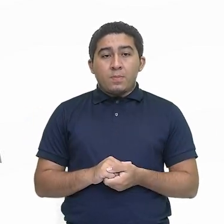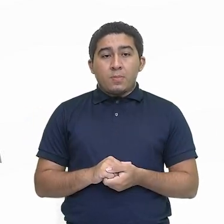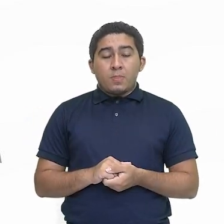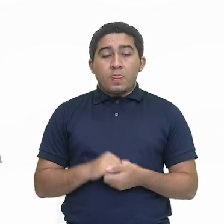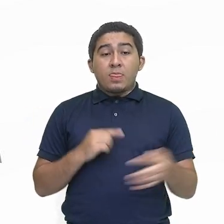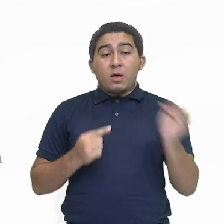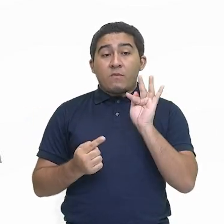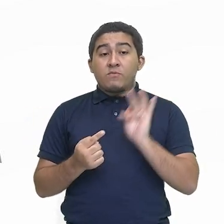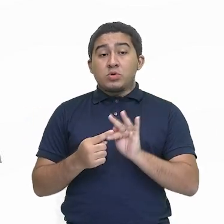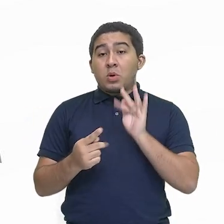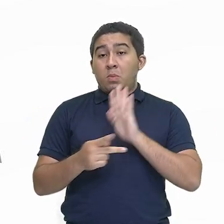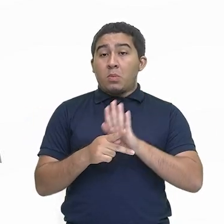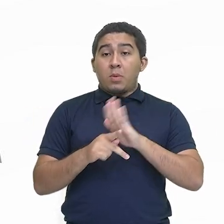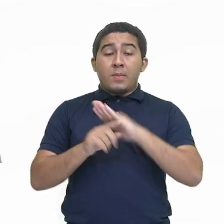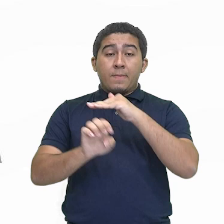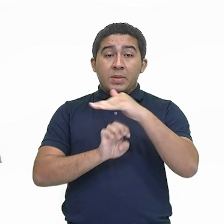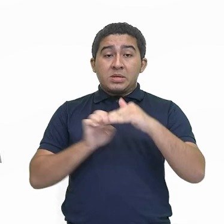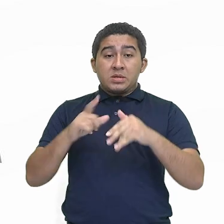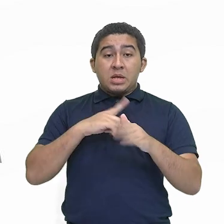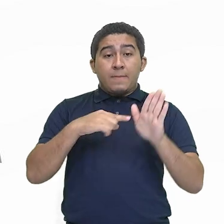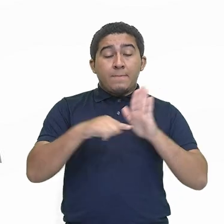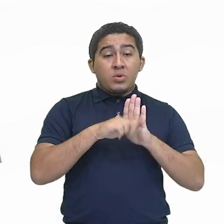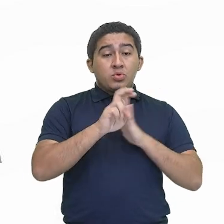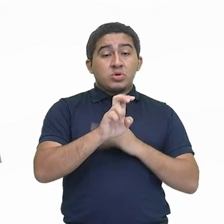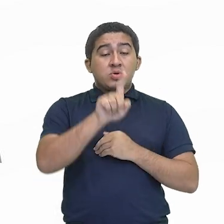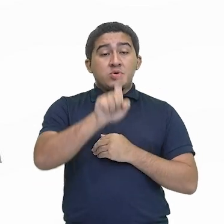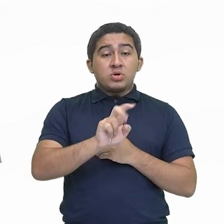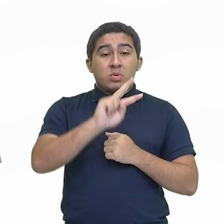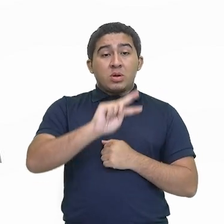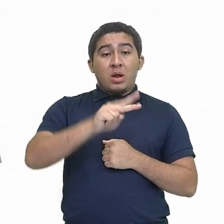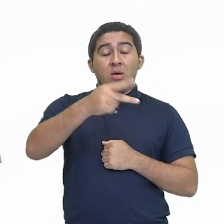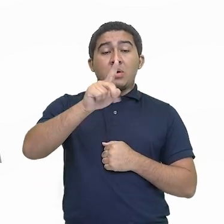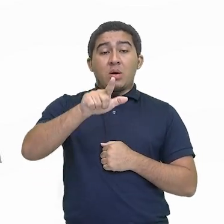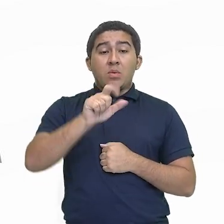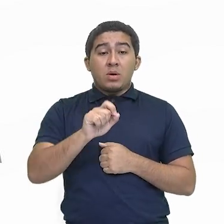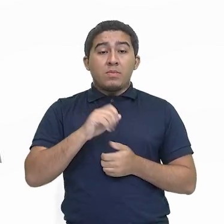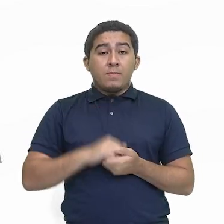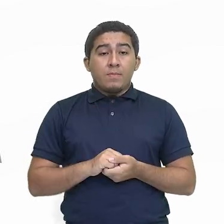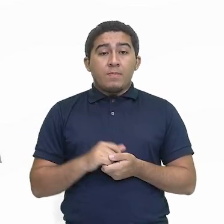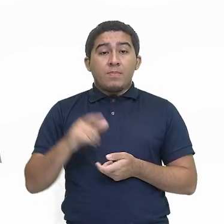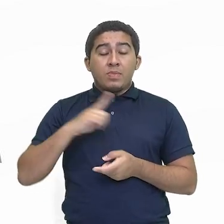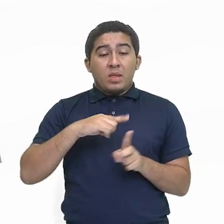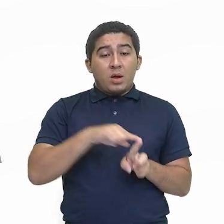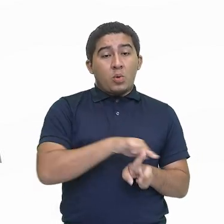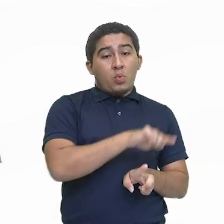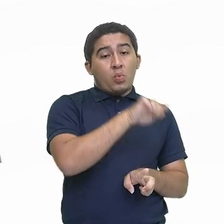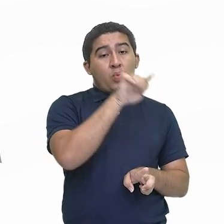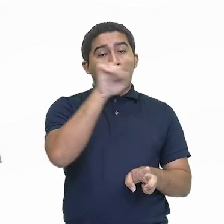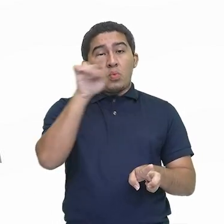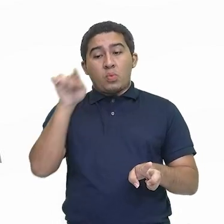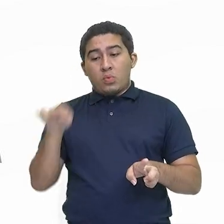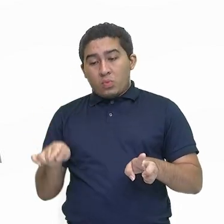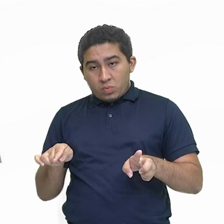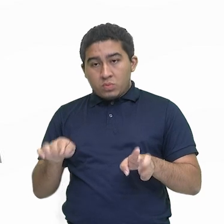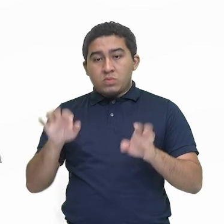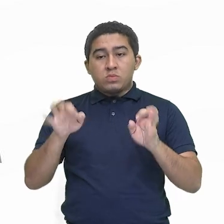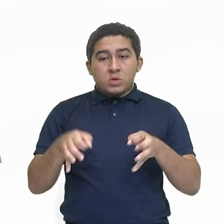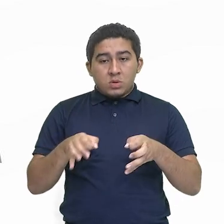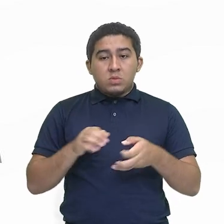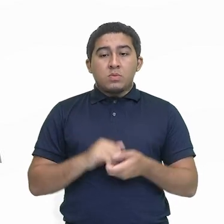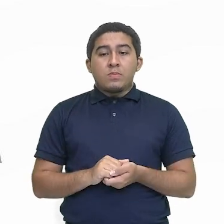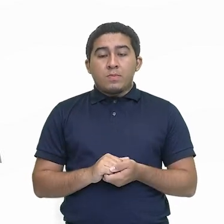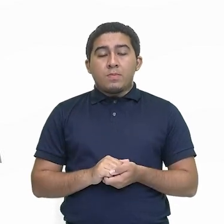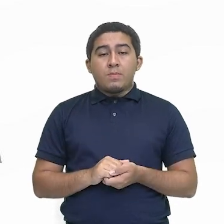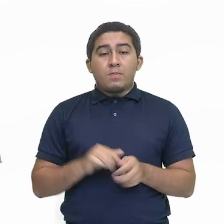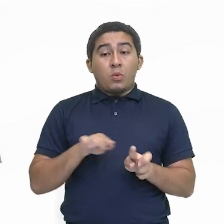foi dada ali para a empresa, né, menos 5x ao quadrado, ela é essa curva, essa parábola voltada para baixo. Por que para